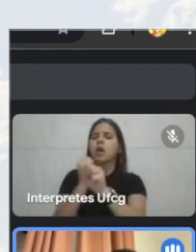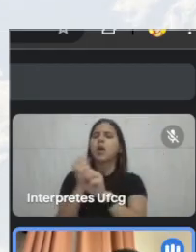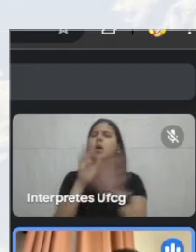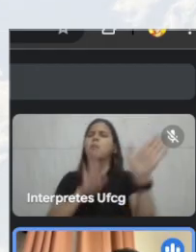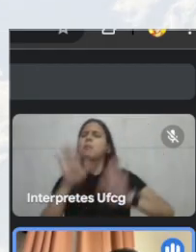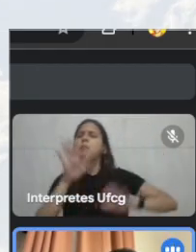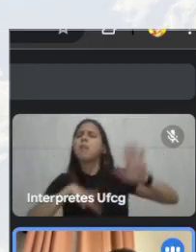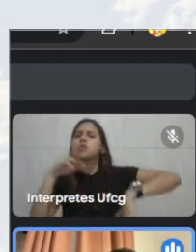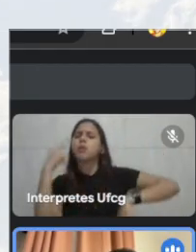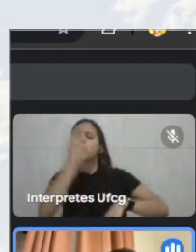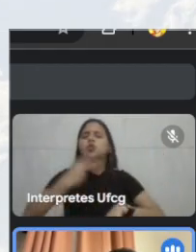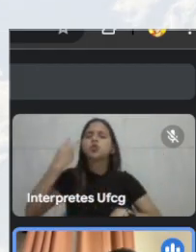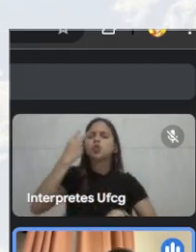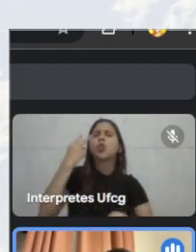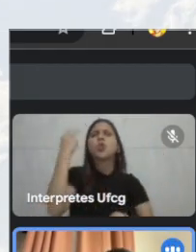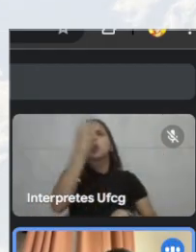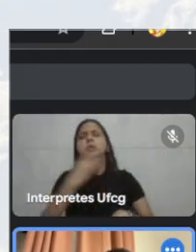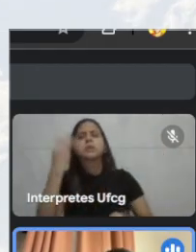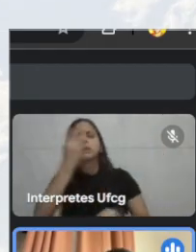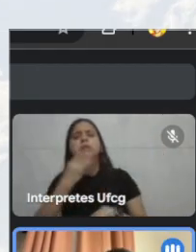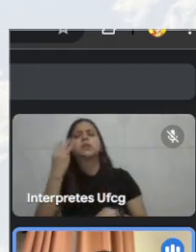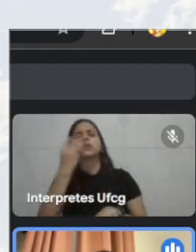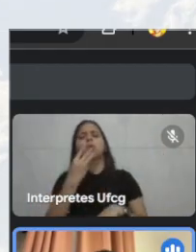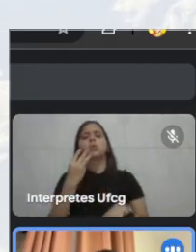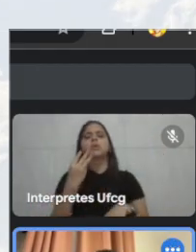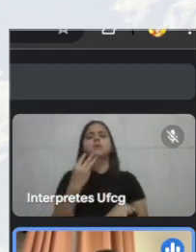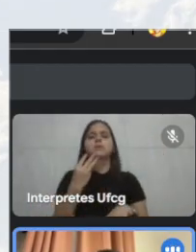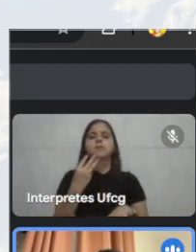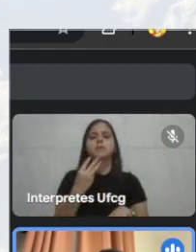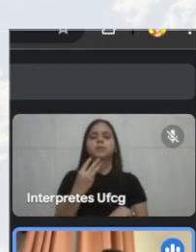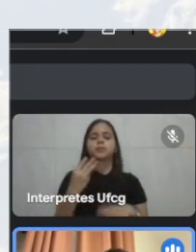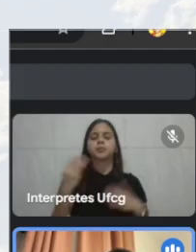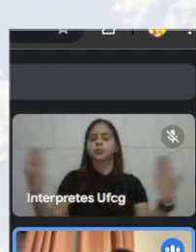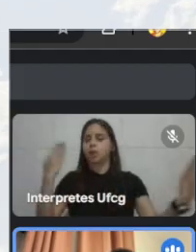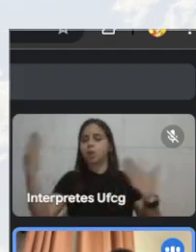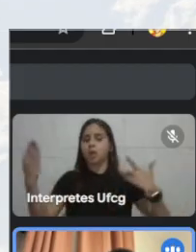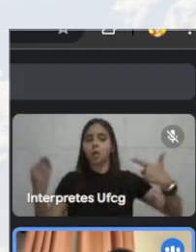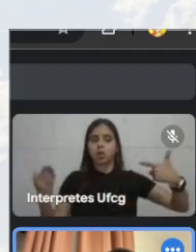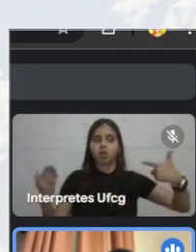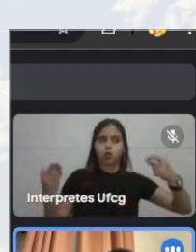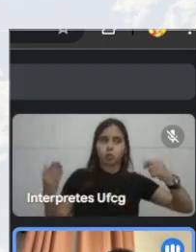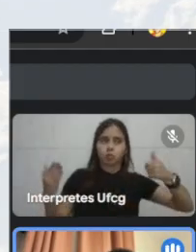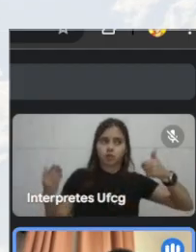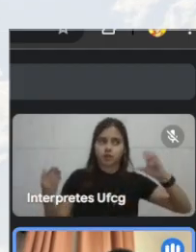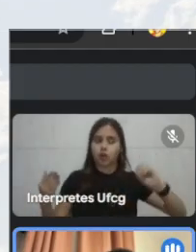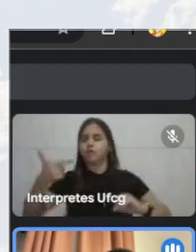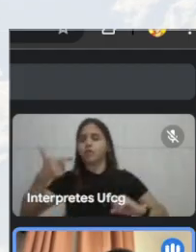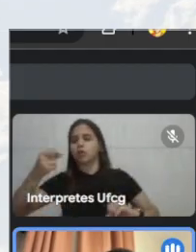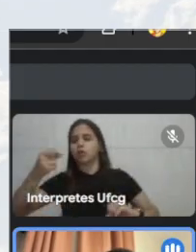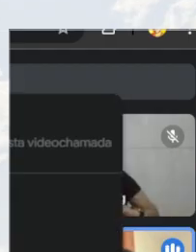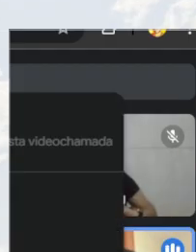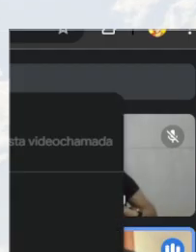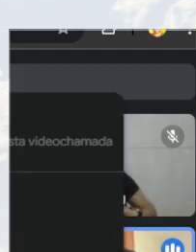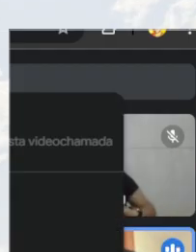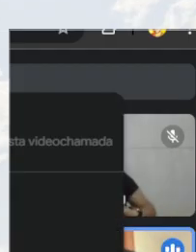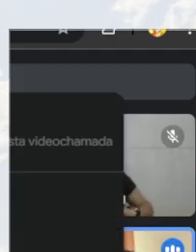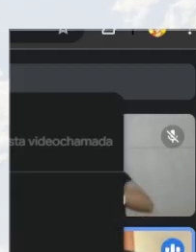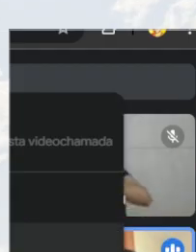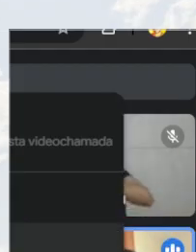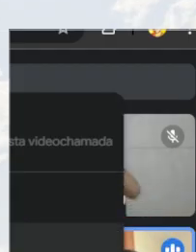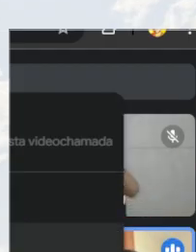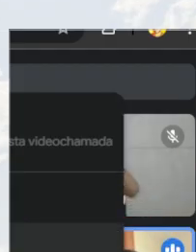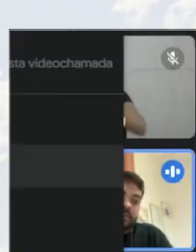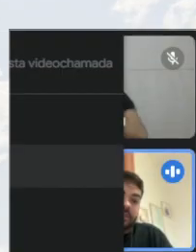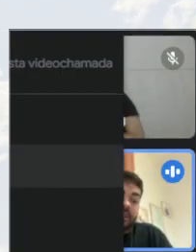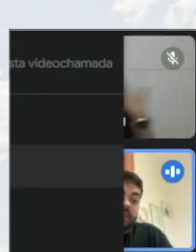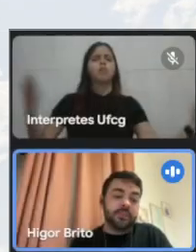Terra de 2019, que era o último ano observado, e 2045 foi nossa simulação futura. Então, basicamente seria o cenário 1